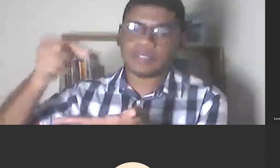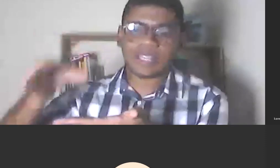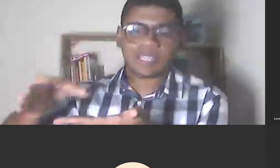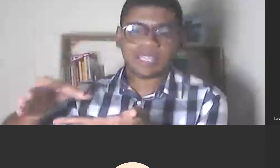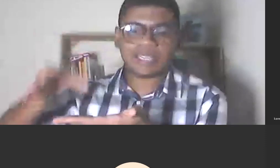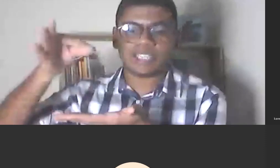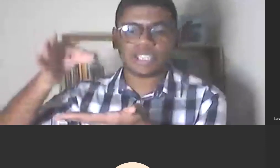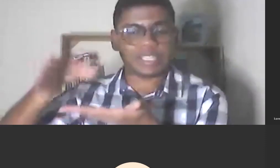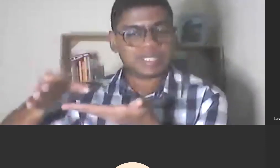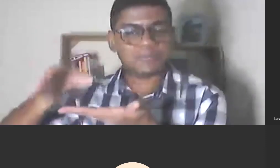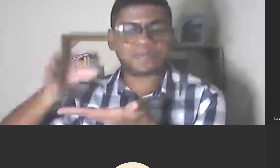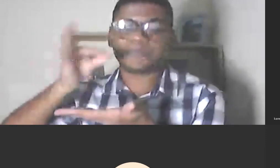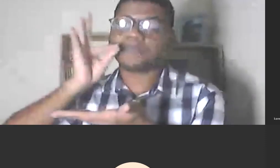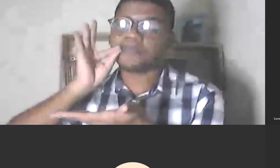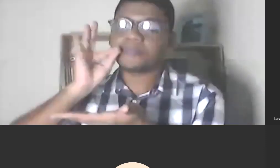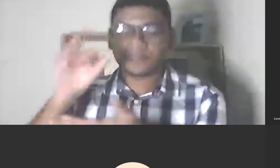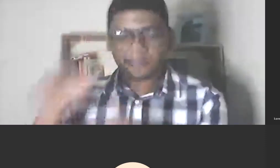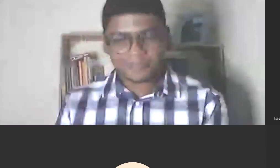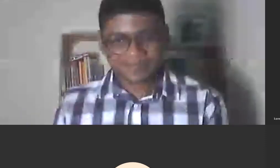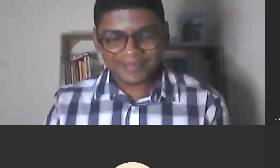pegando na alça da xicrinha.